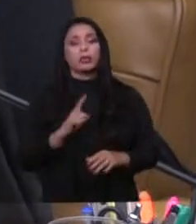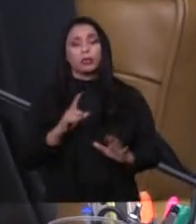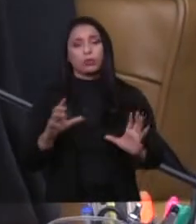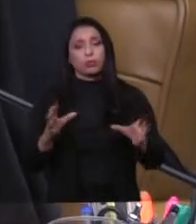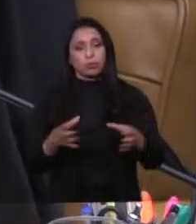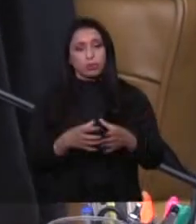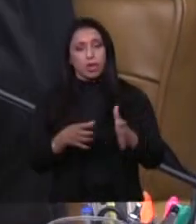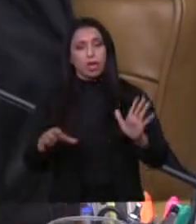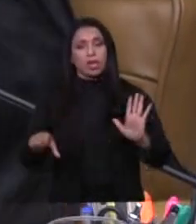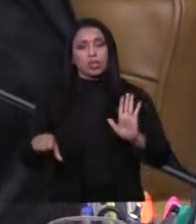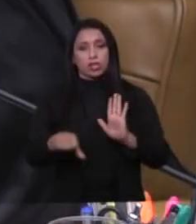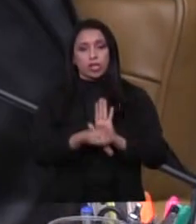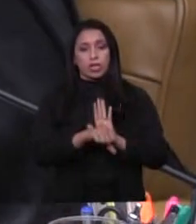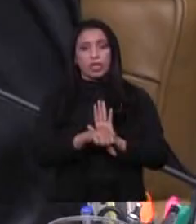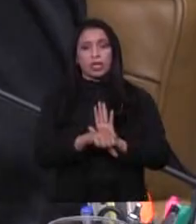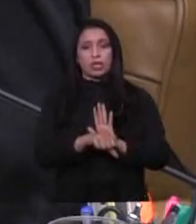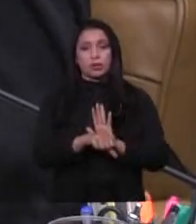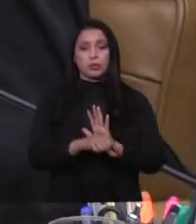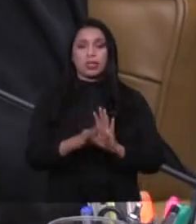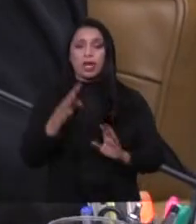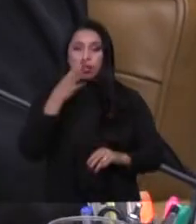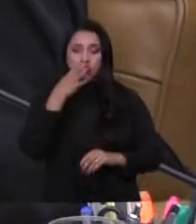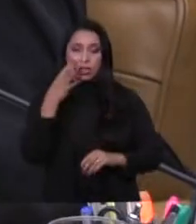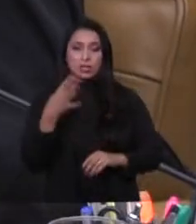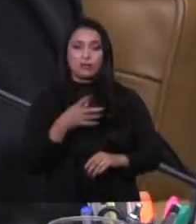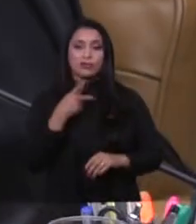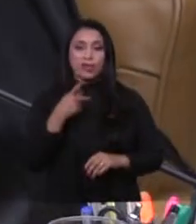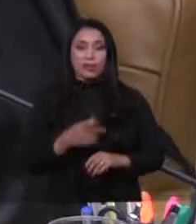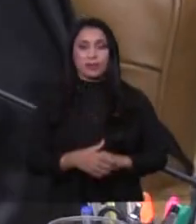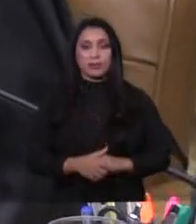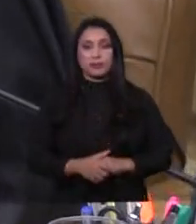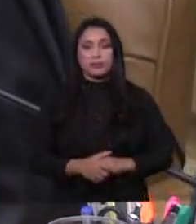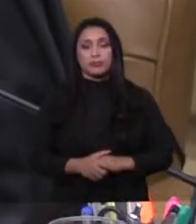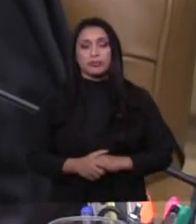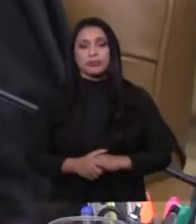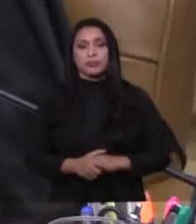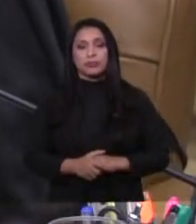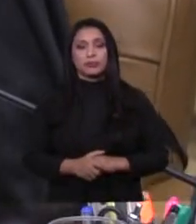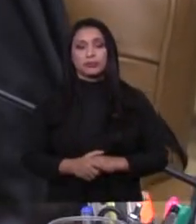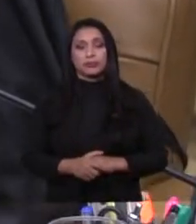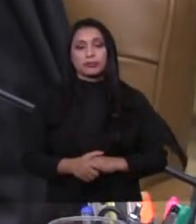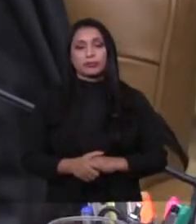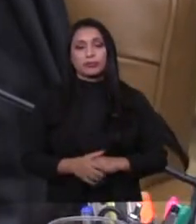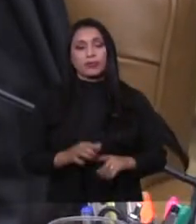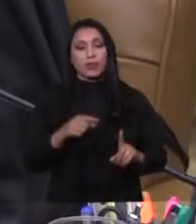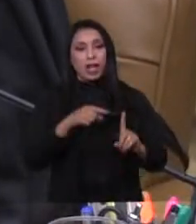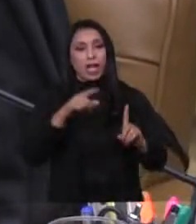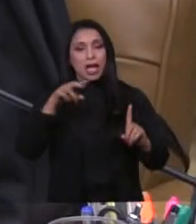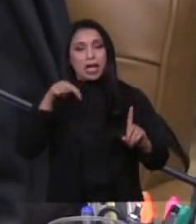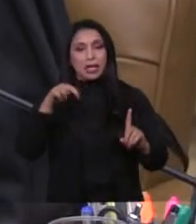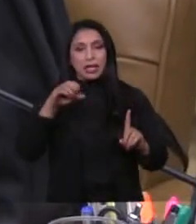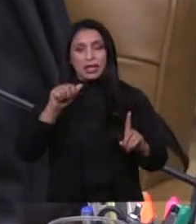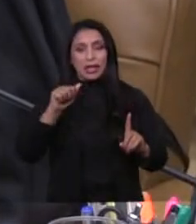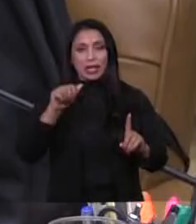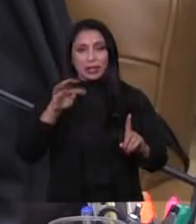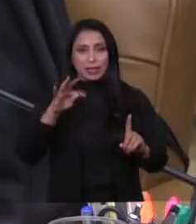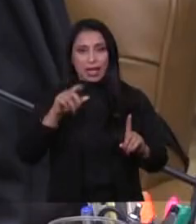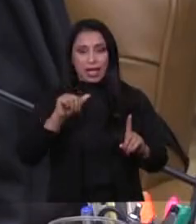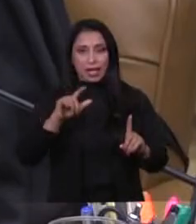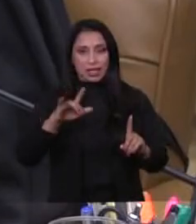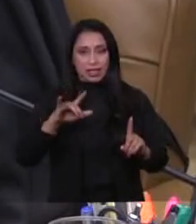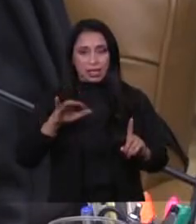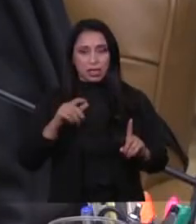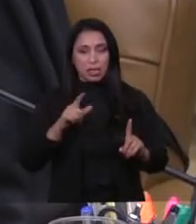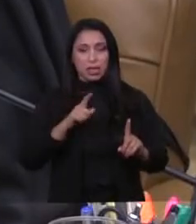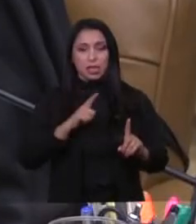criminosa, conforme sustenta a acusação. A testemunha Natália, arrolada pela Procuradoria-Geral da República,